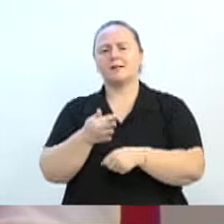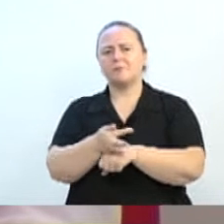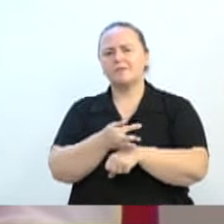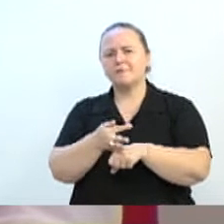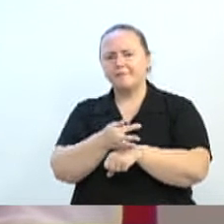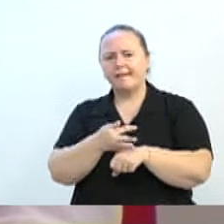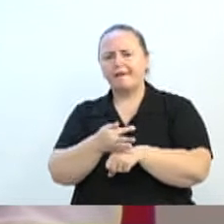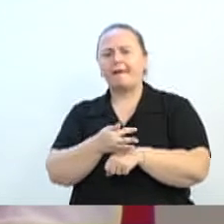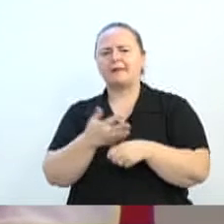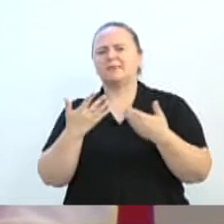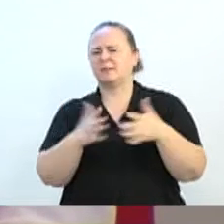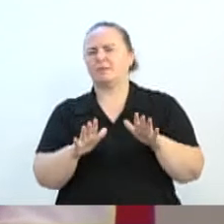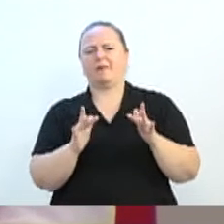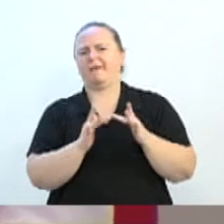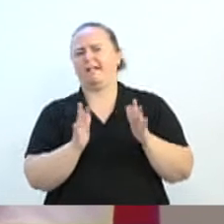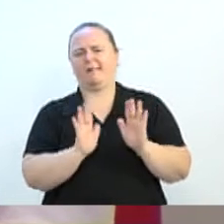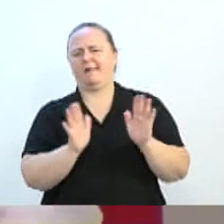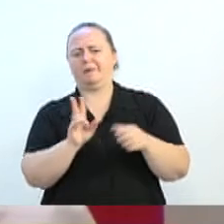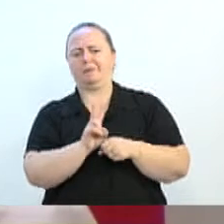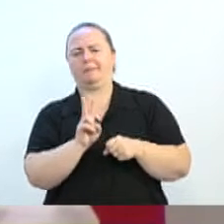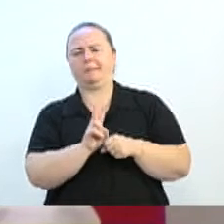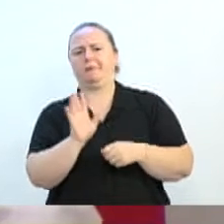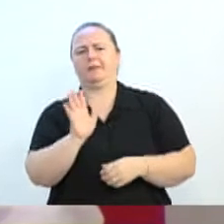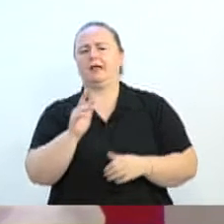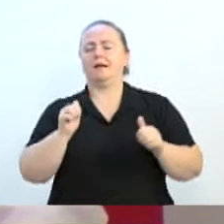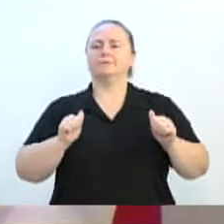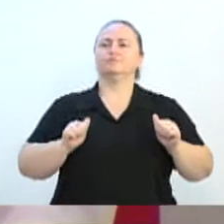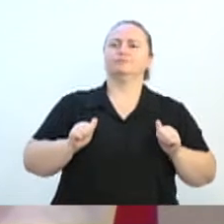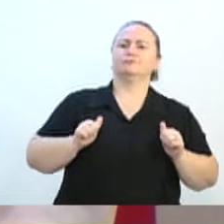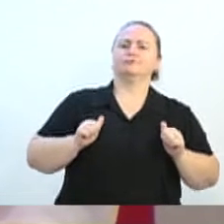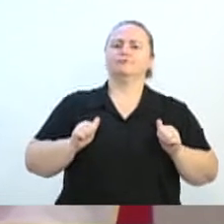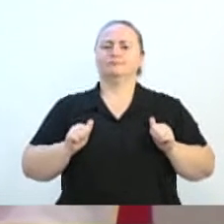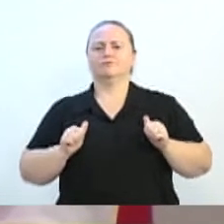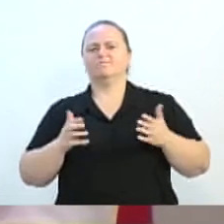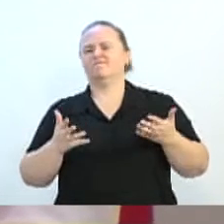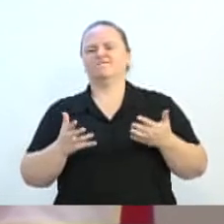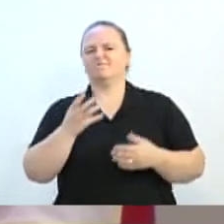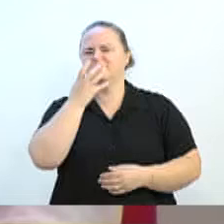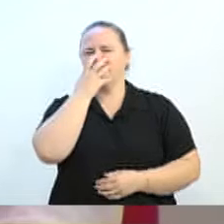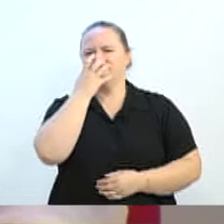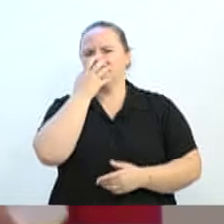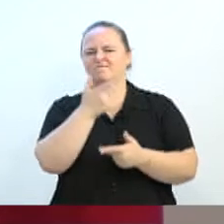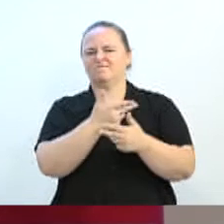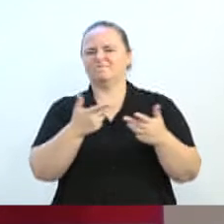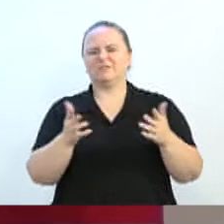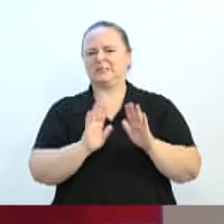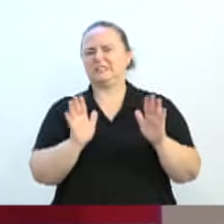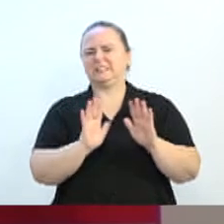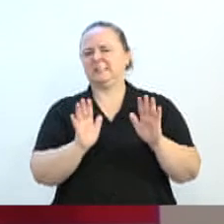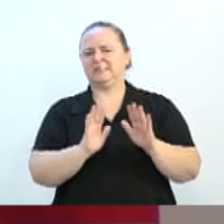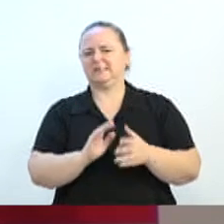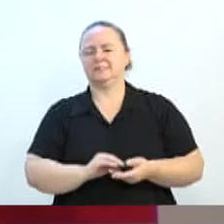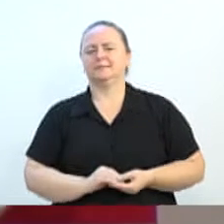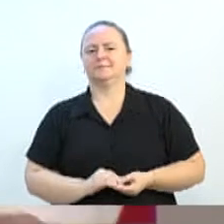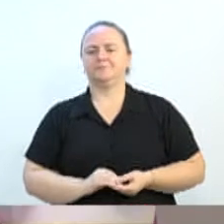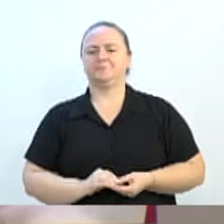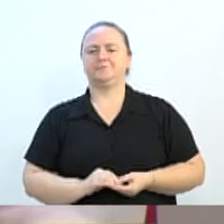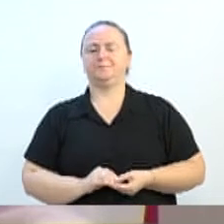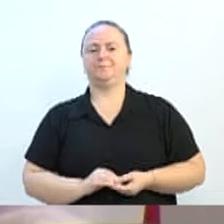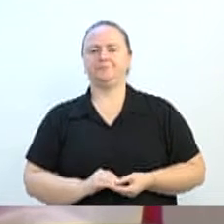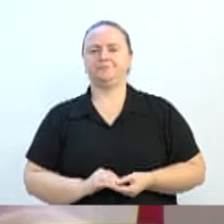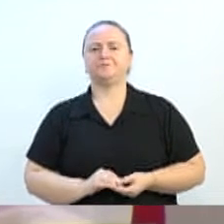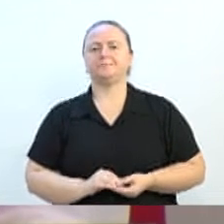o ano novo e eles querem sossego animal os nove meses do ano durante o ano era